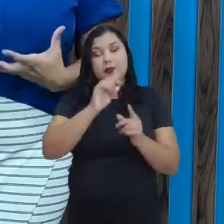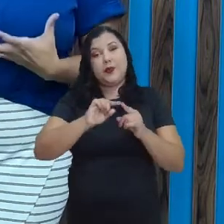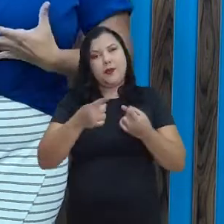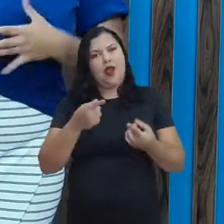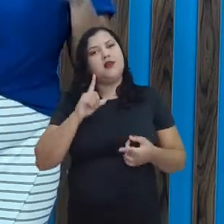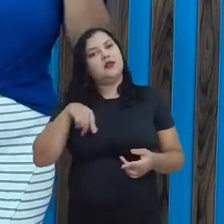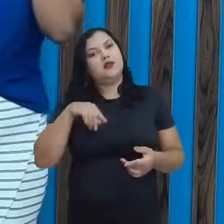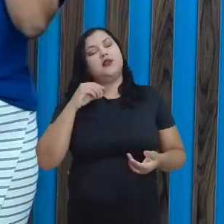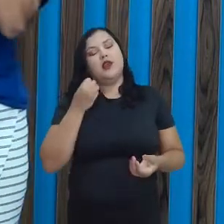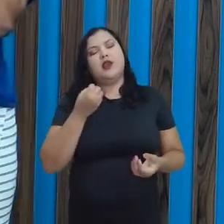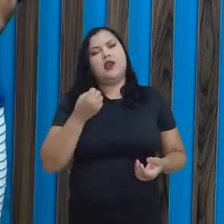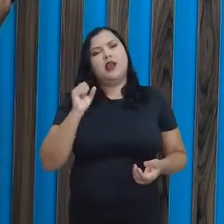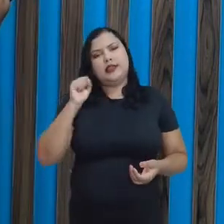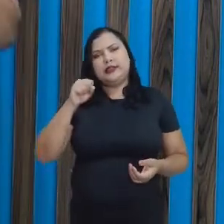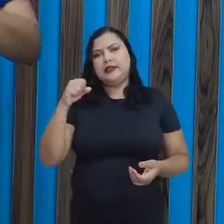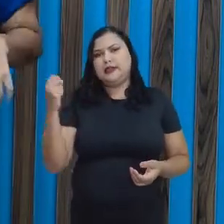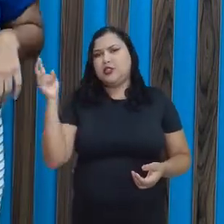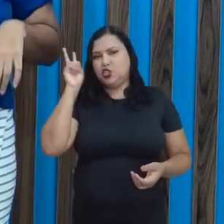assim é válido.